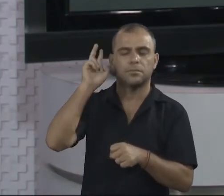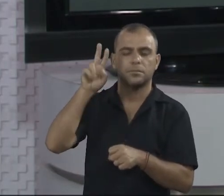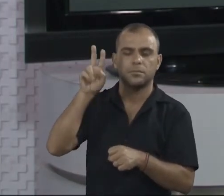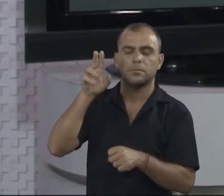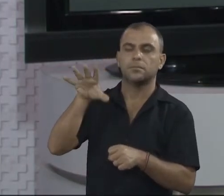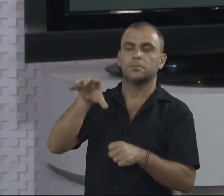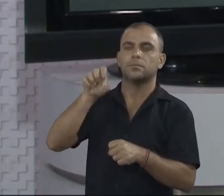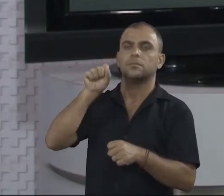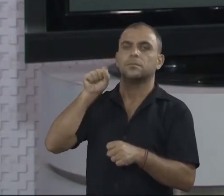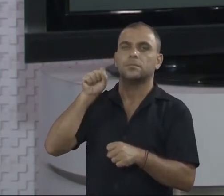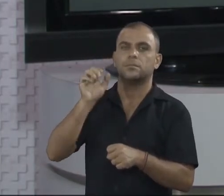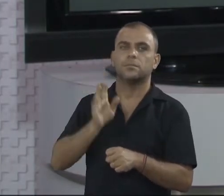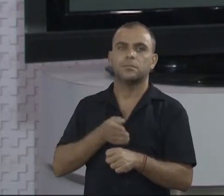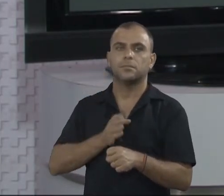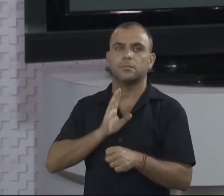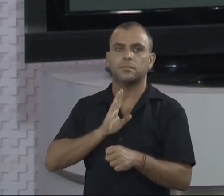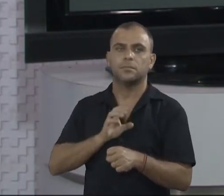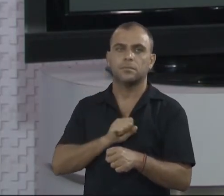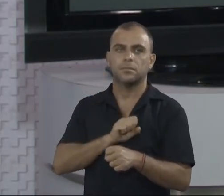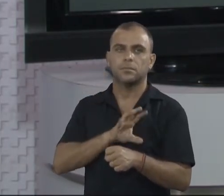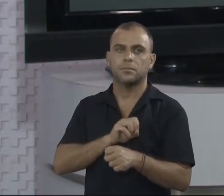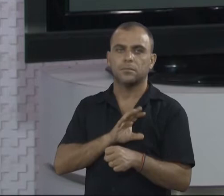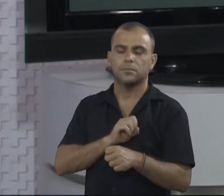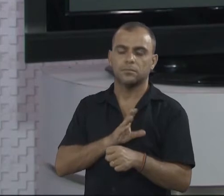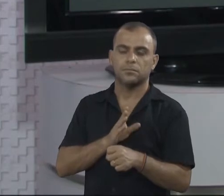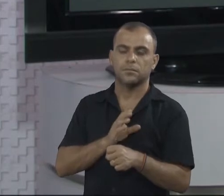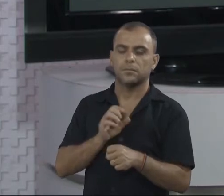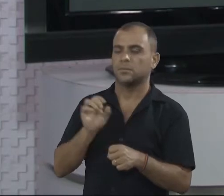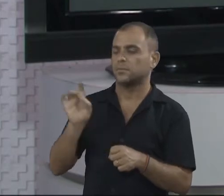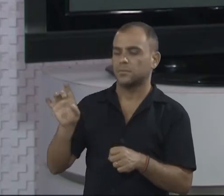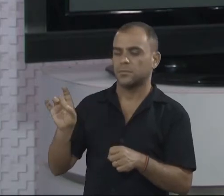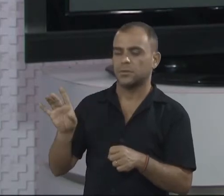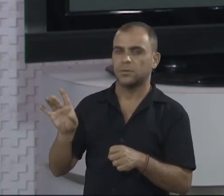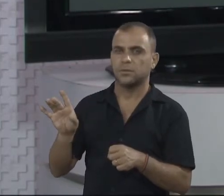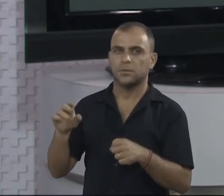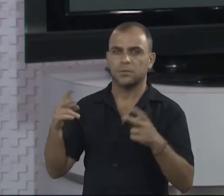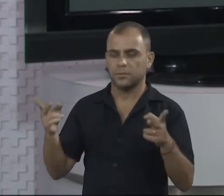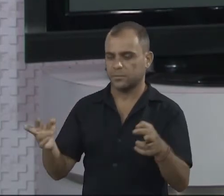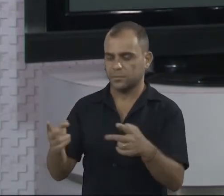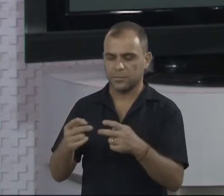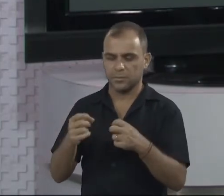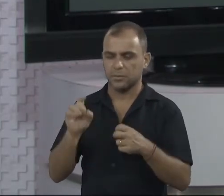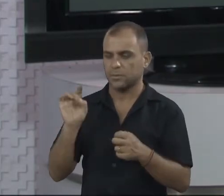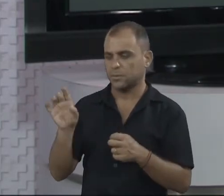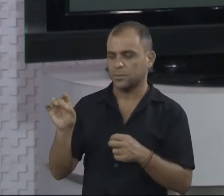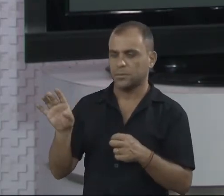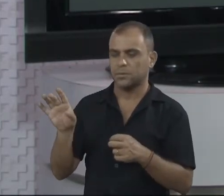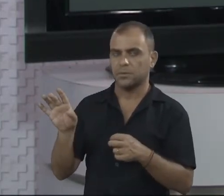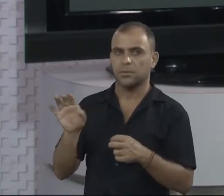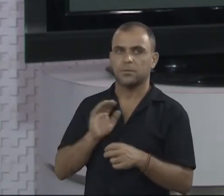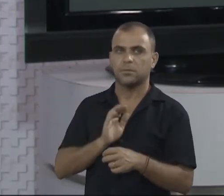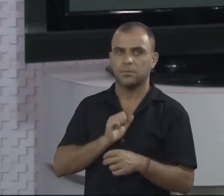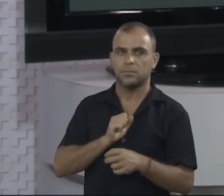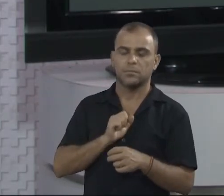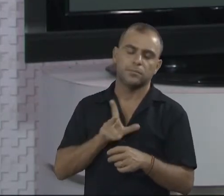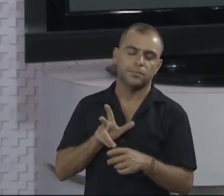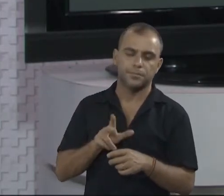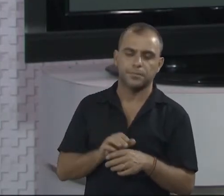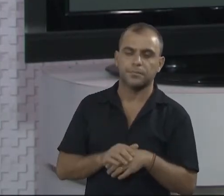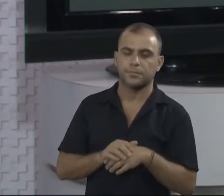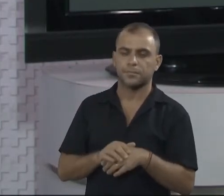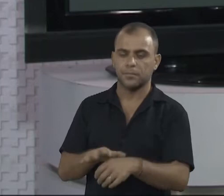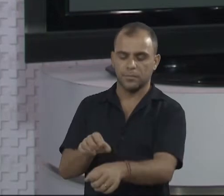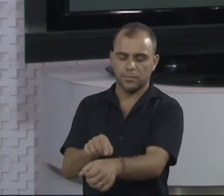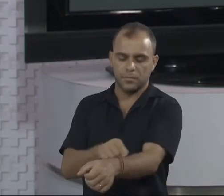de respirar, bater seu coração, enfim. Tudo ele faz sozinho, a maioria das coisas, né, assim, essas partes vitais.